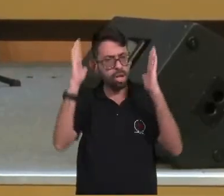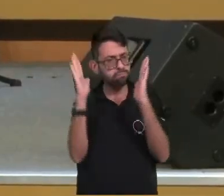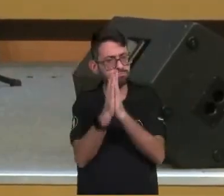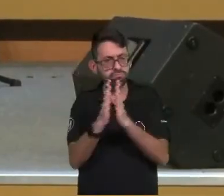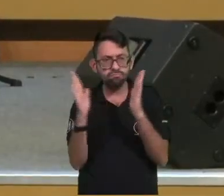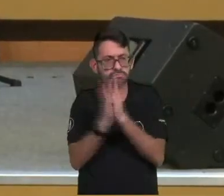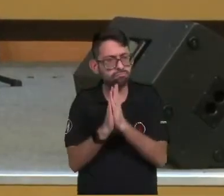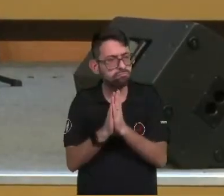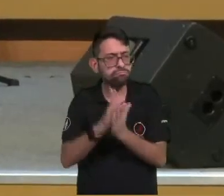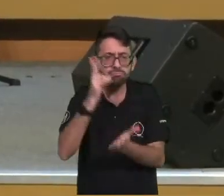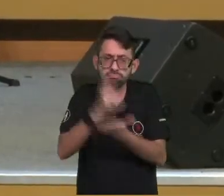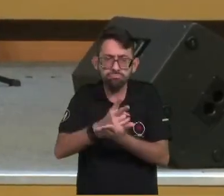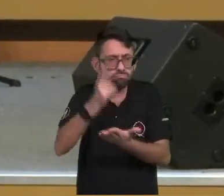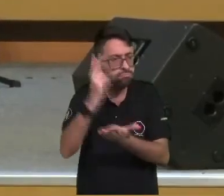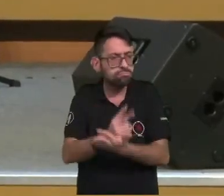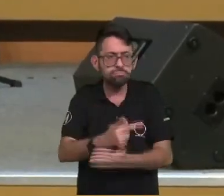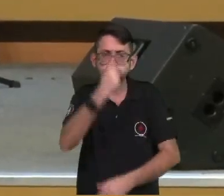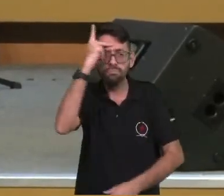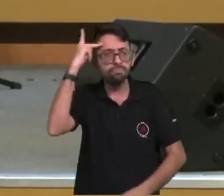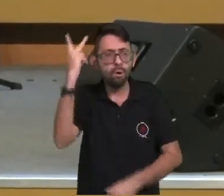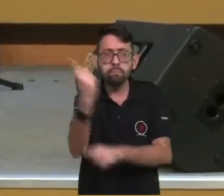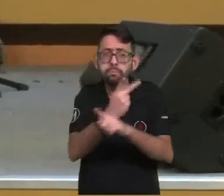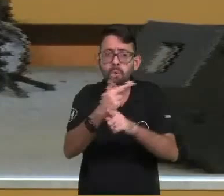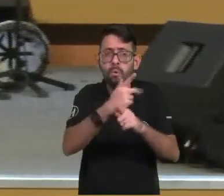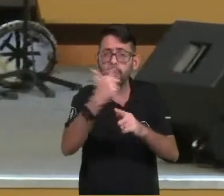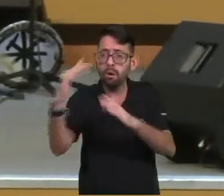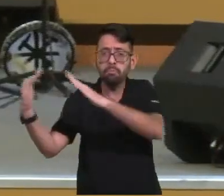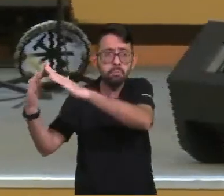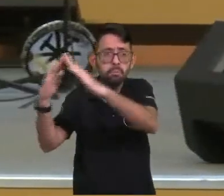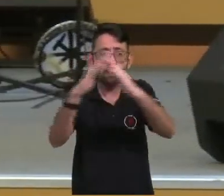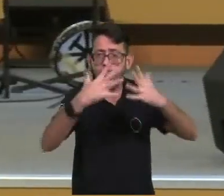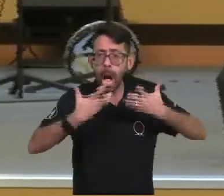Aí o pessoal corria lá nas nações vizinhas, lá, cansado.